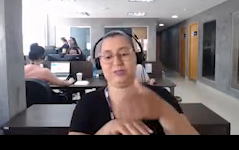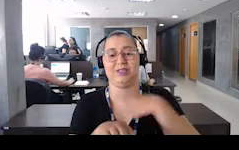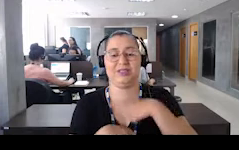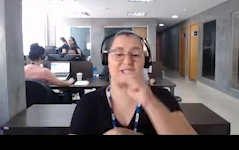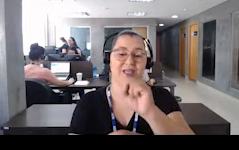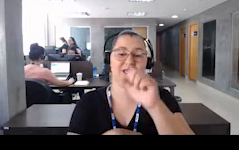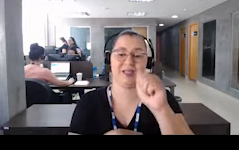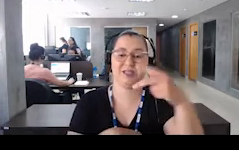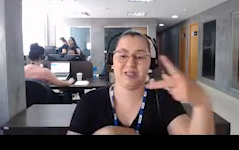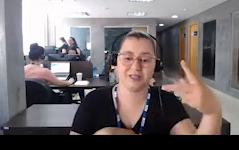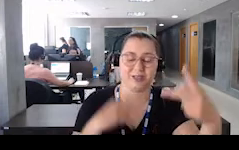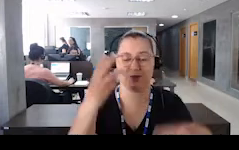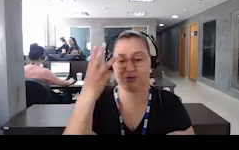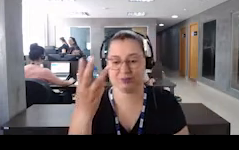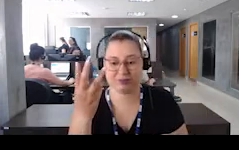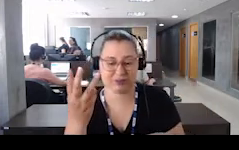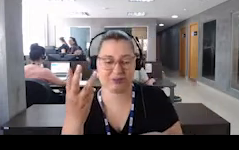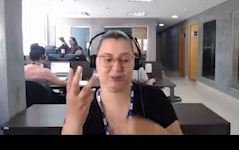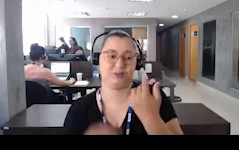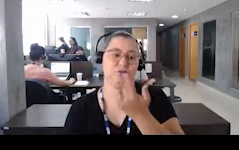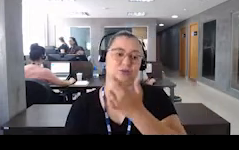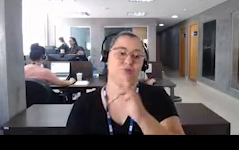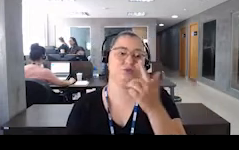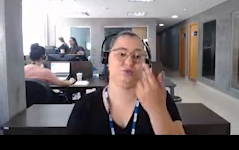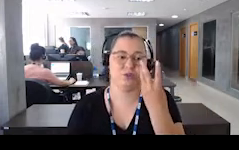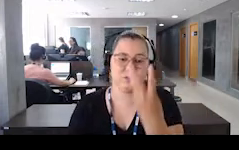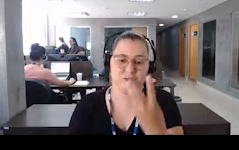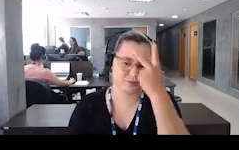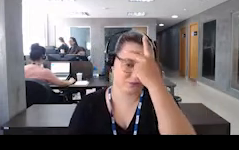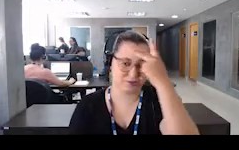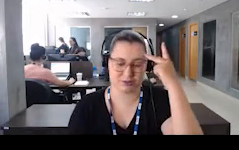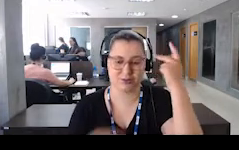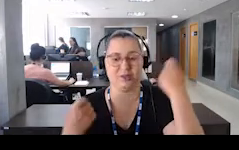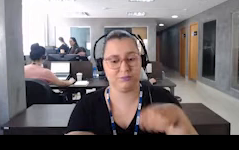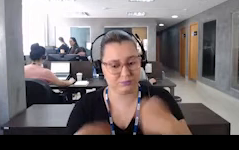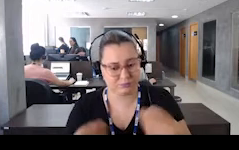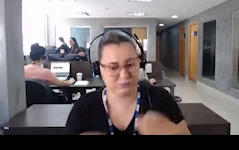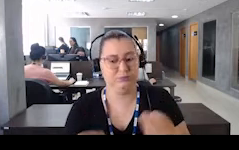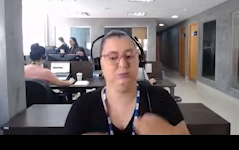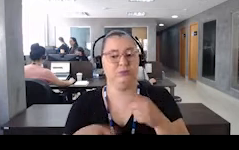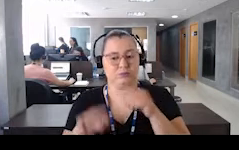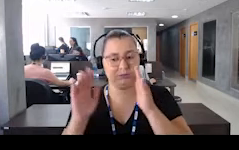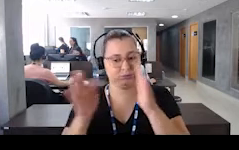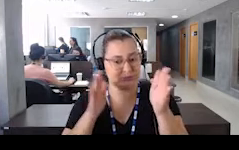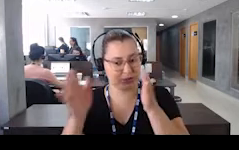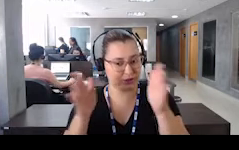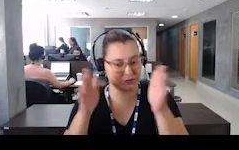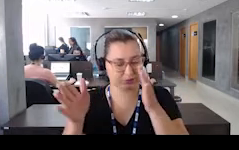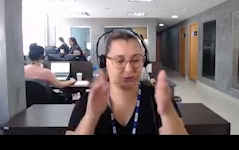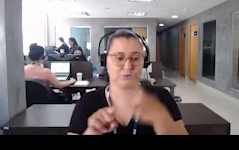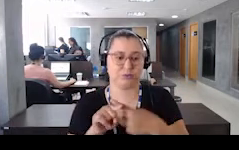E a SAP 3 também, né? São outras atividades. Só 3 pessoas também enviaram, né? Então é importante ficar atento aí com os prazos,